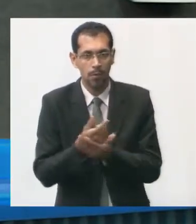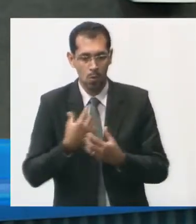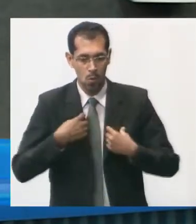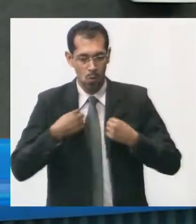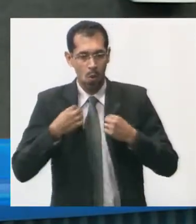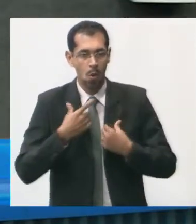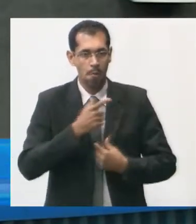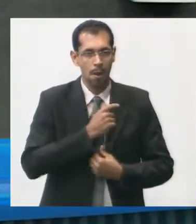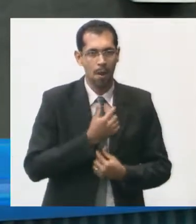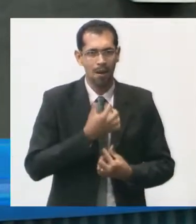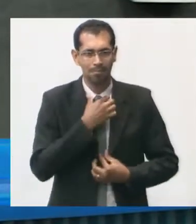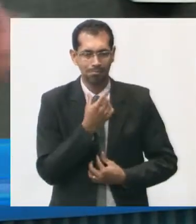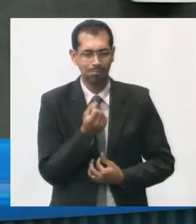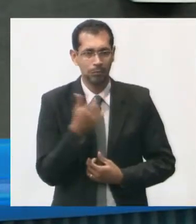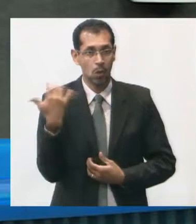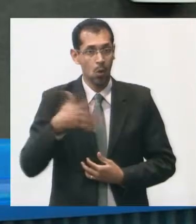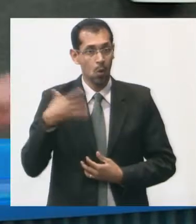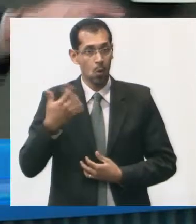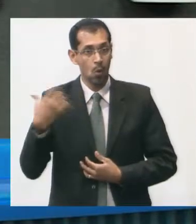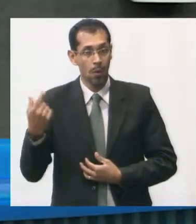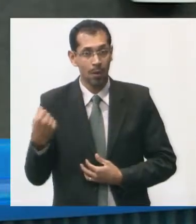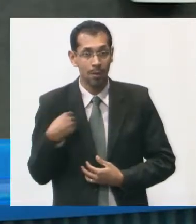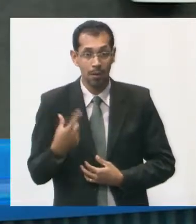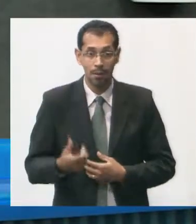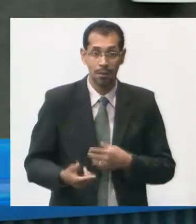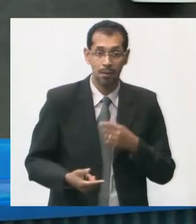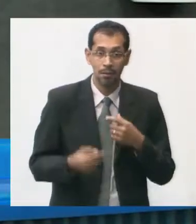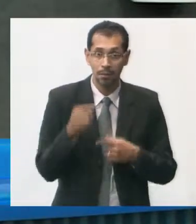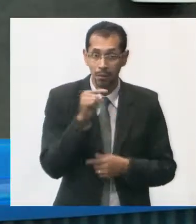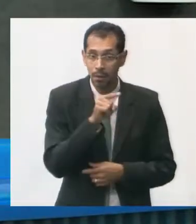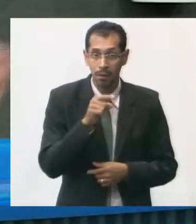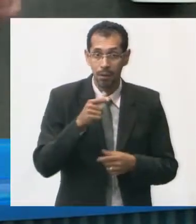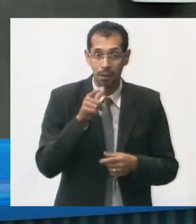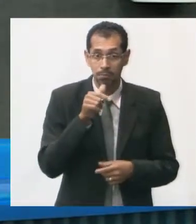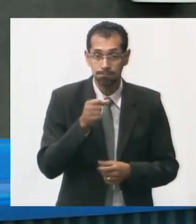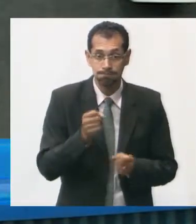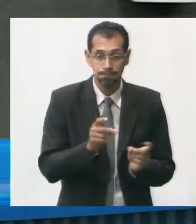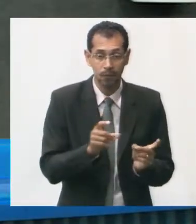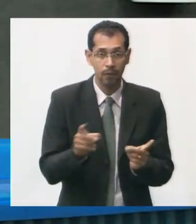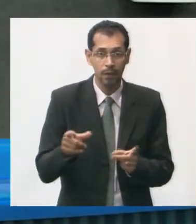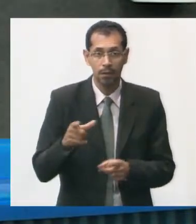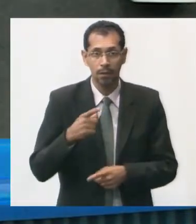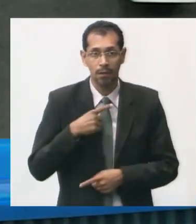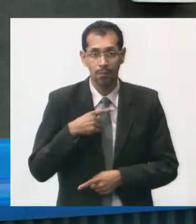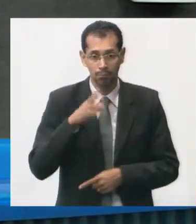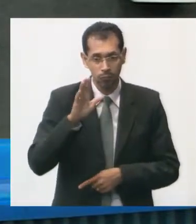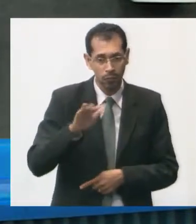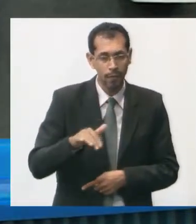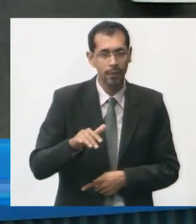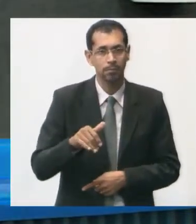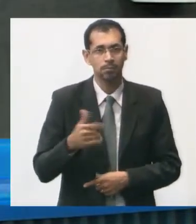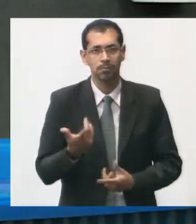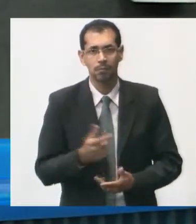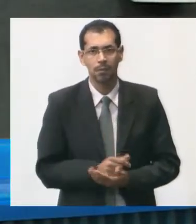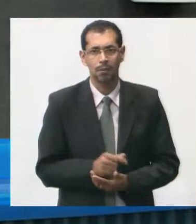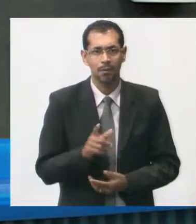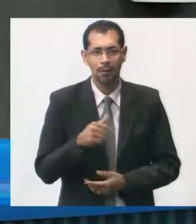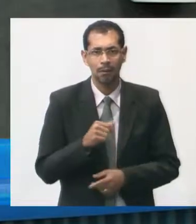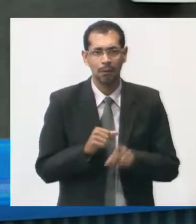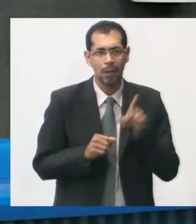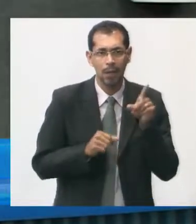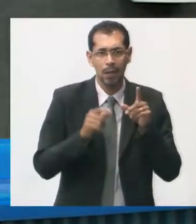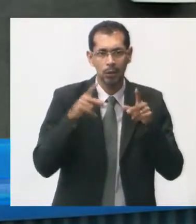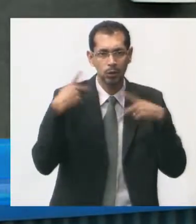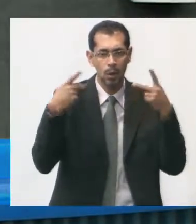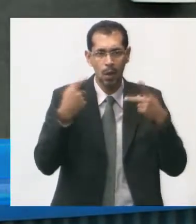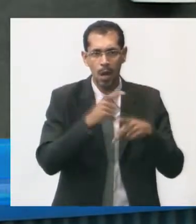custava R$ 50, R$ 39, um shortinho por R$ 20. Uma camisa que custa 150 no shopping, lá custava R$ 39.